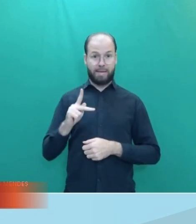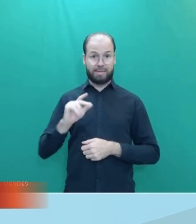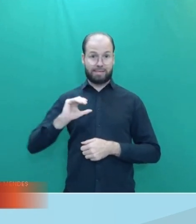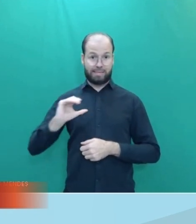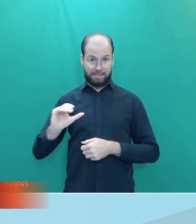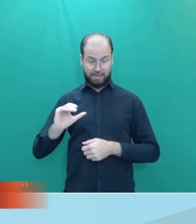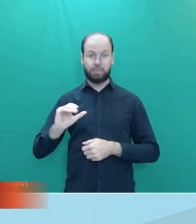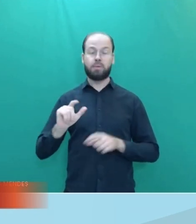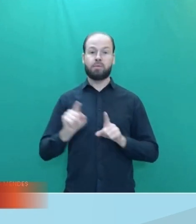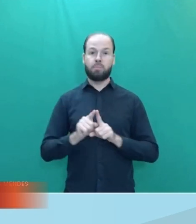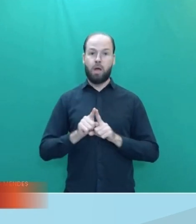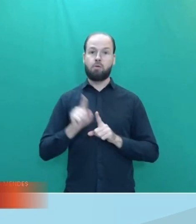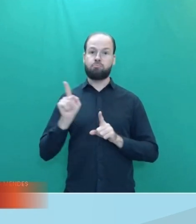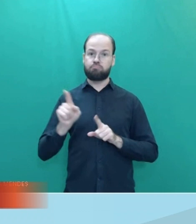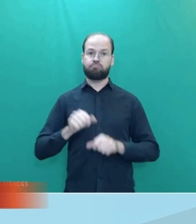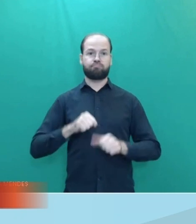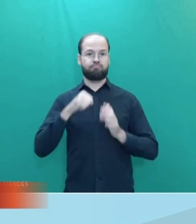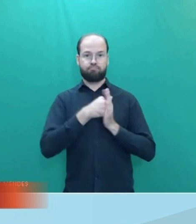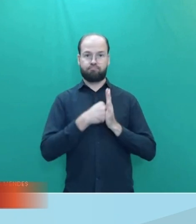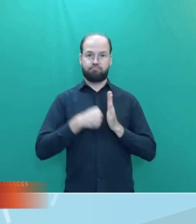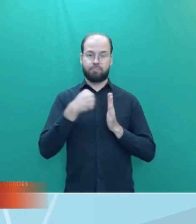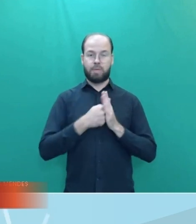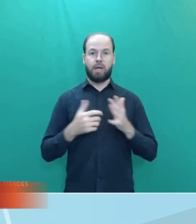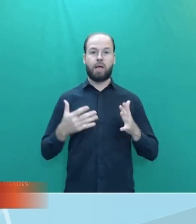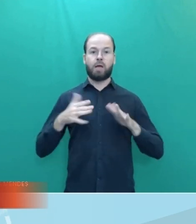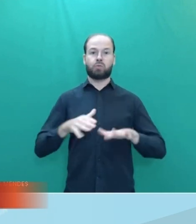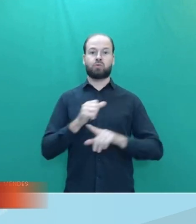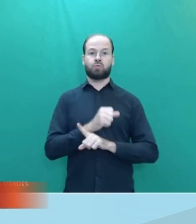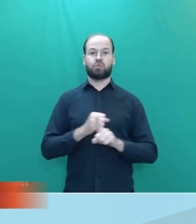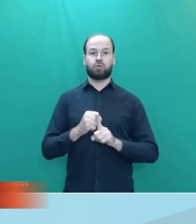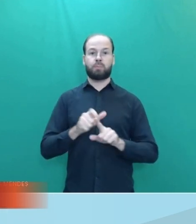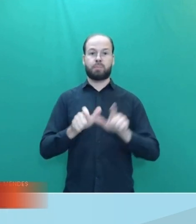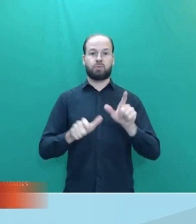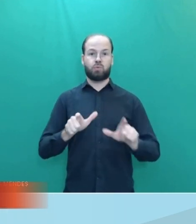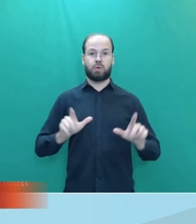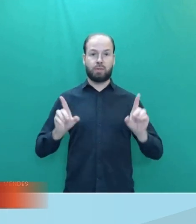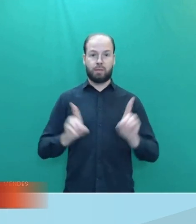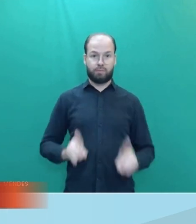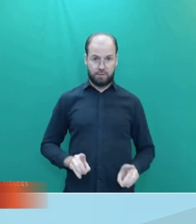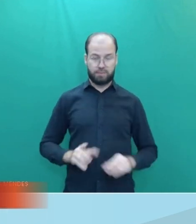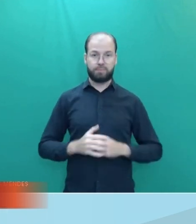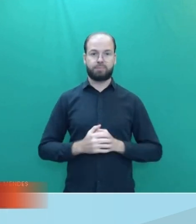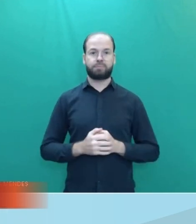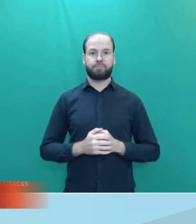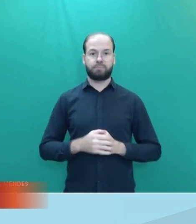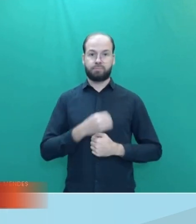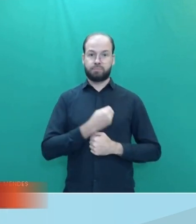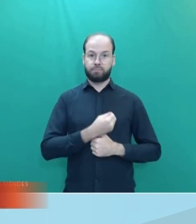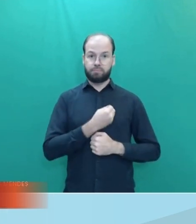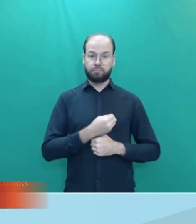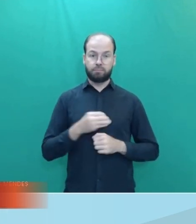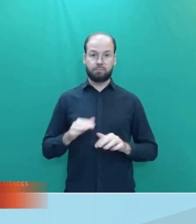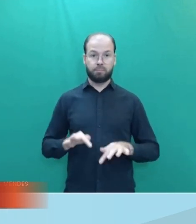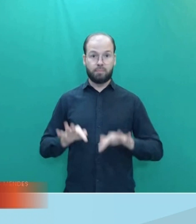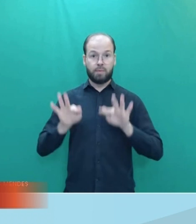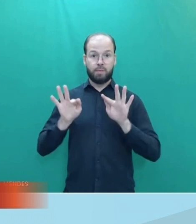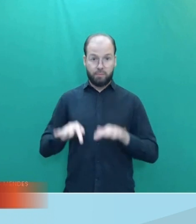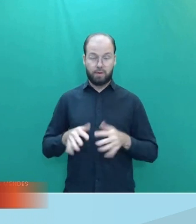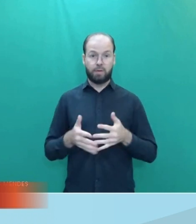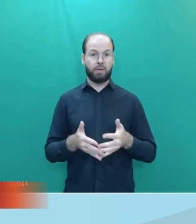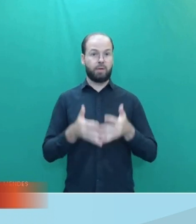do movimento pela inclusão social das pessoas com deficiência. Durante o encerramento do